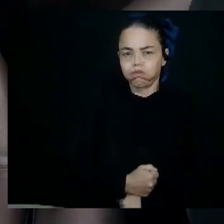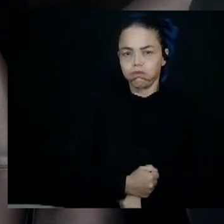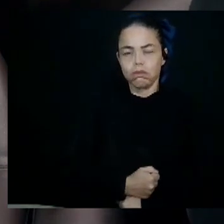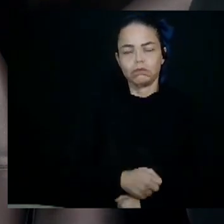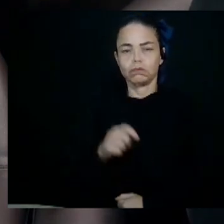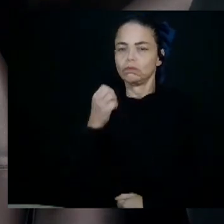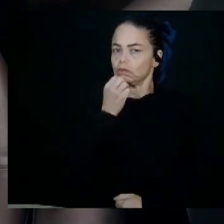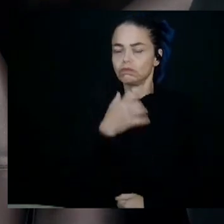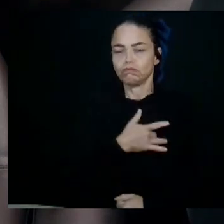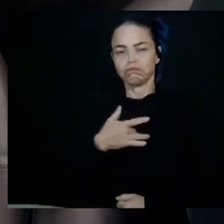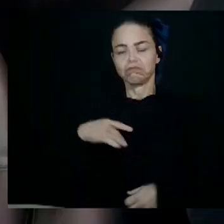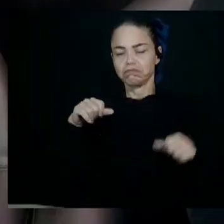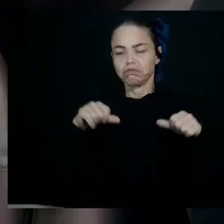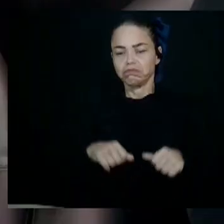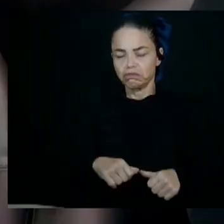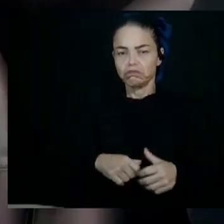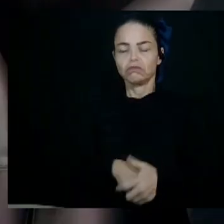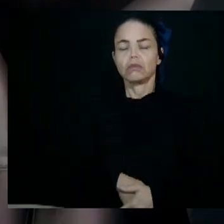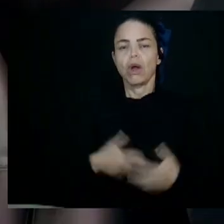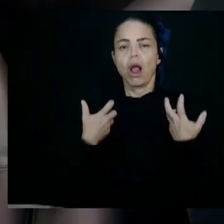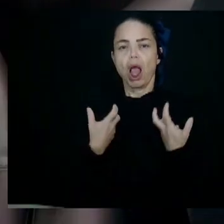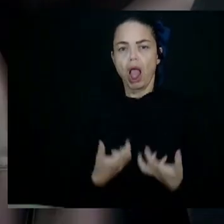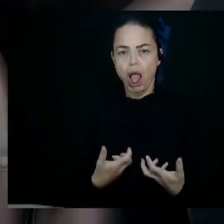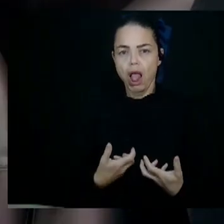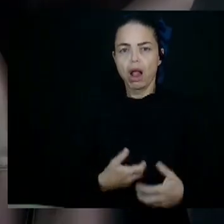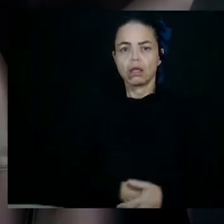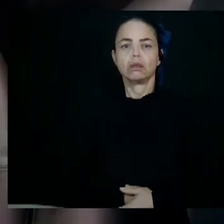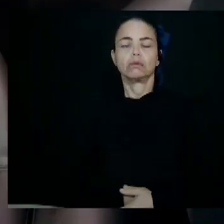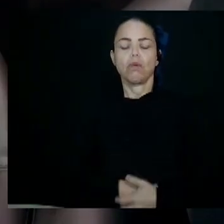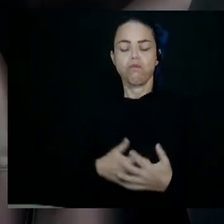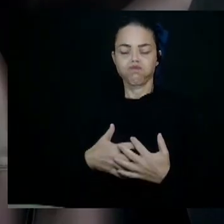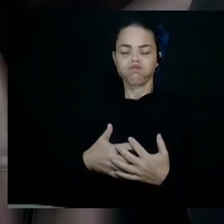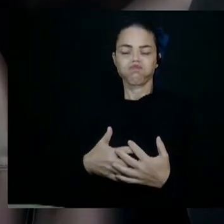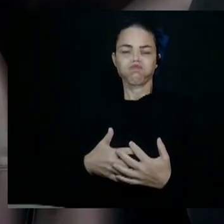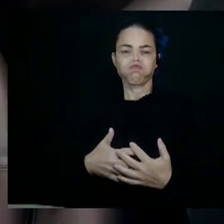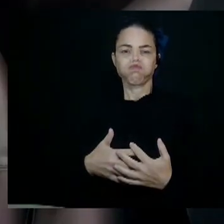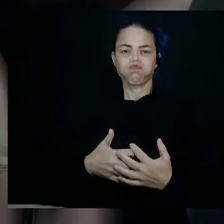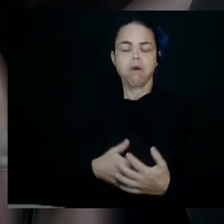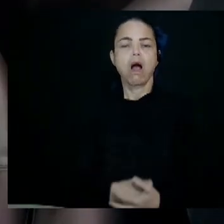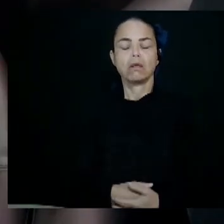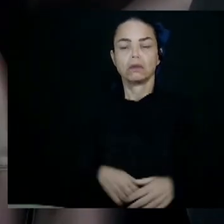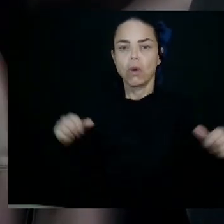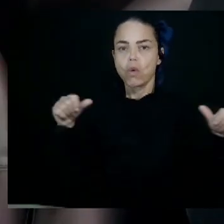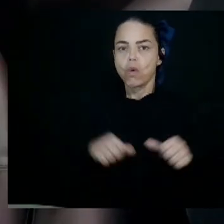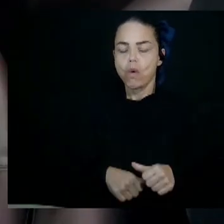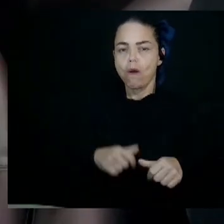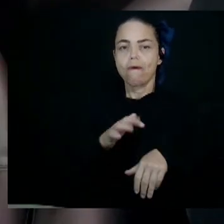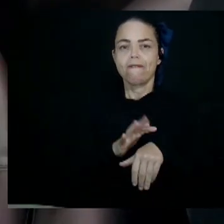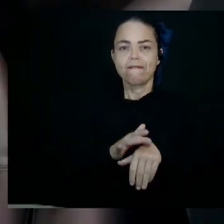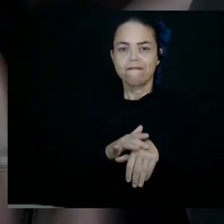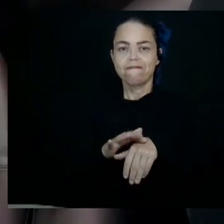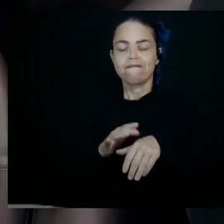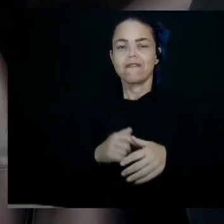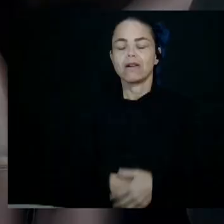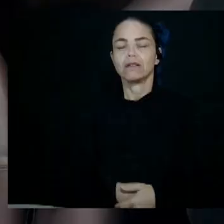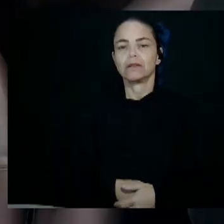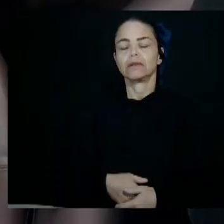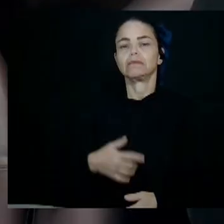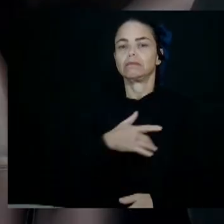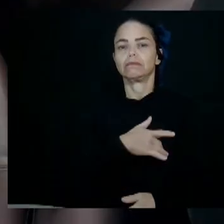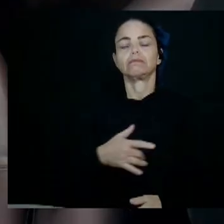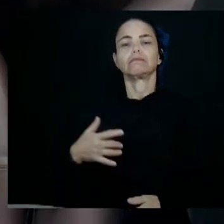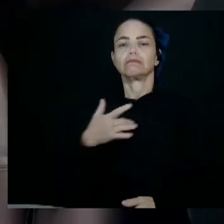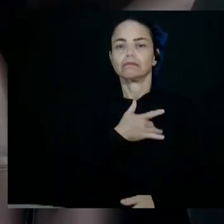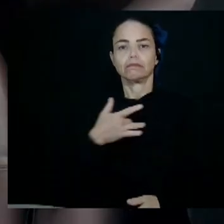mais difícil, a gente se sente mais cansado, a gente fica mais doente, a nossa imunidade está pior. Então, a nossa saúde intestinal, ela tem relação